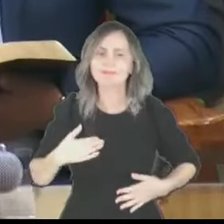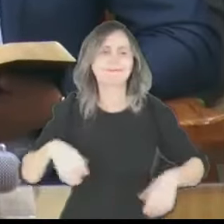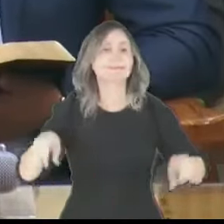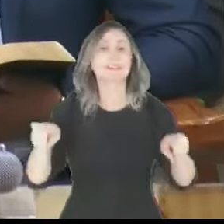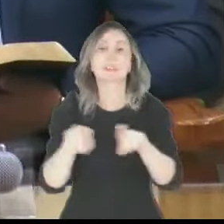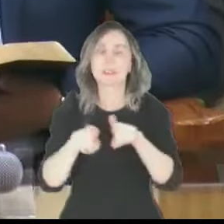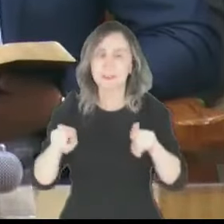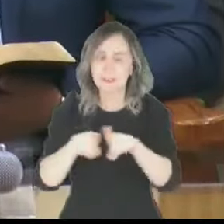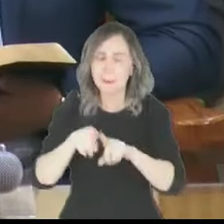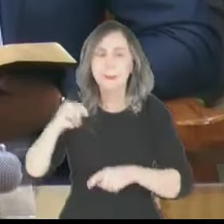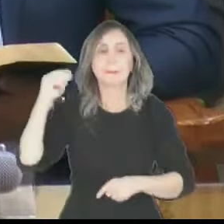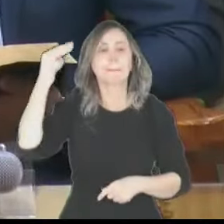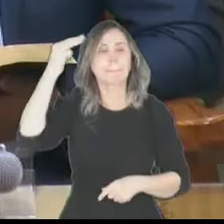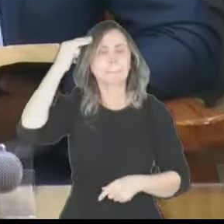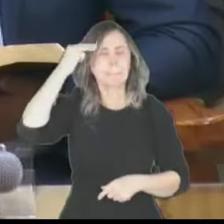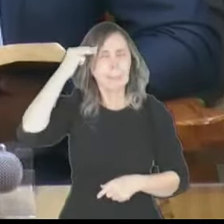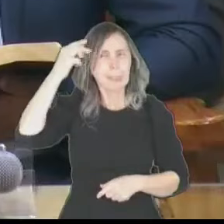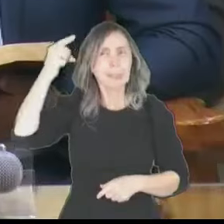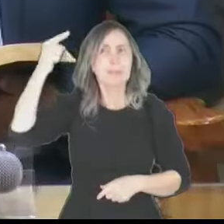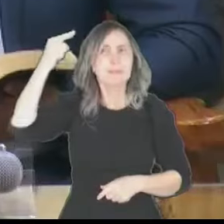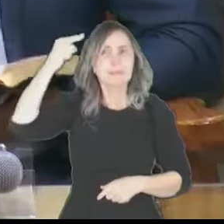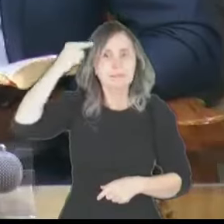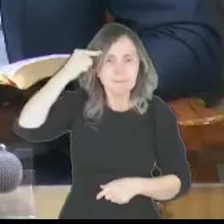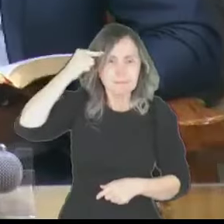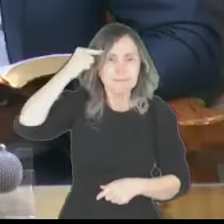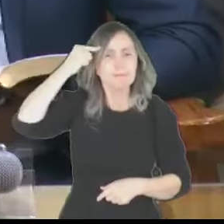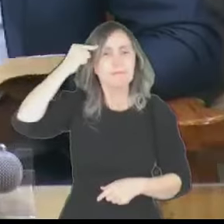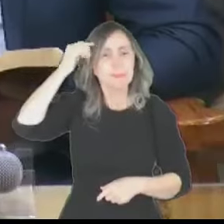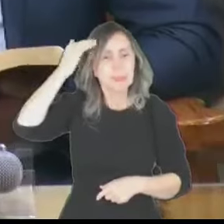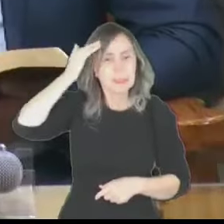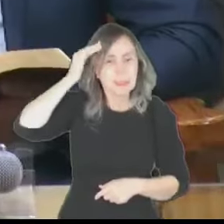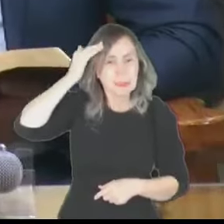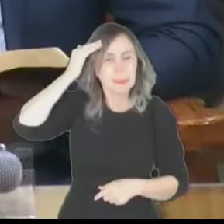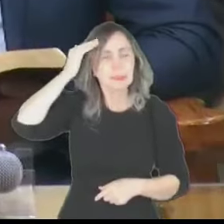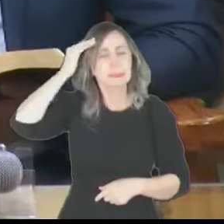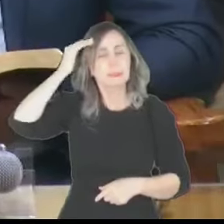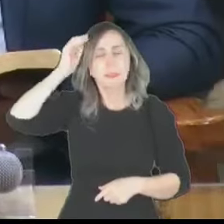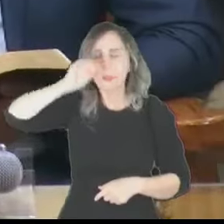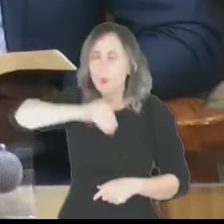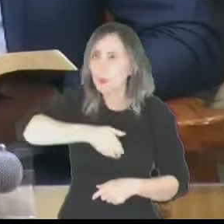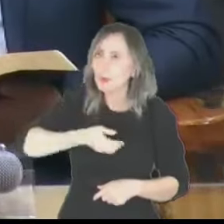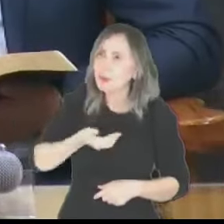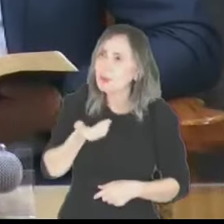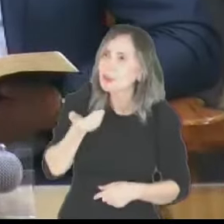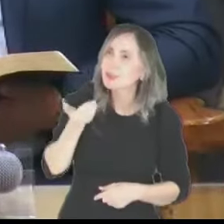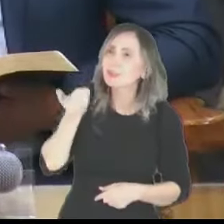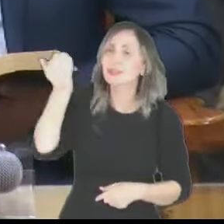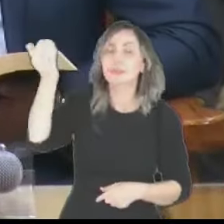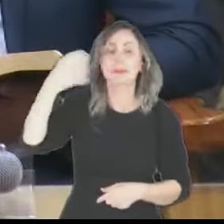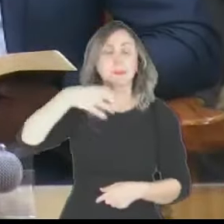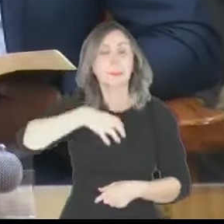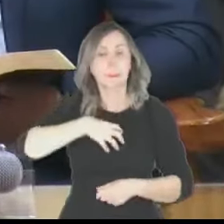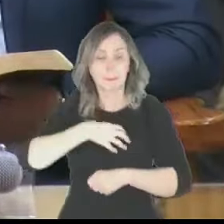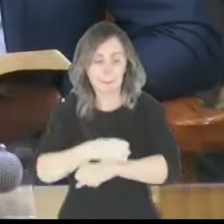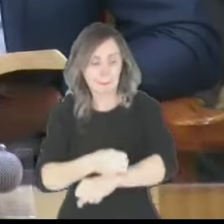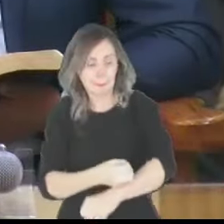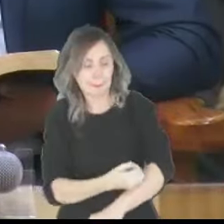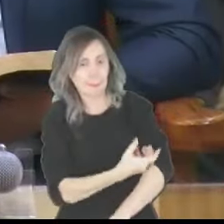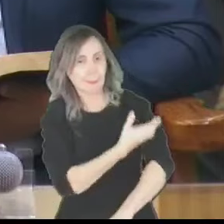A consagração Do entendimento A consagração Do sentimento A consagração Das emoções A